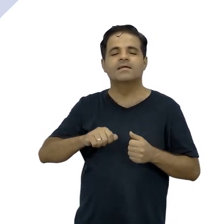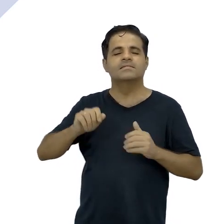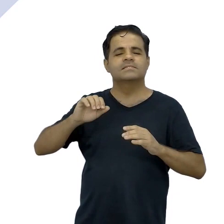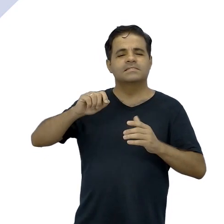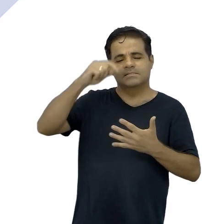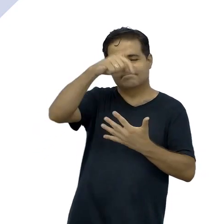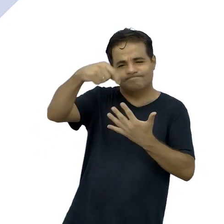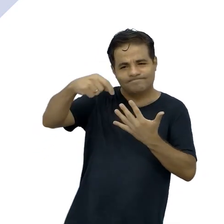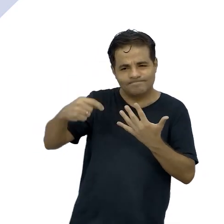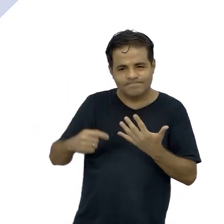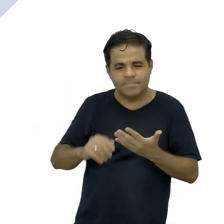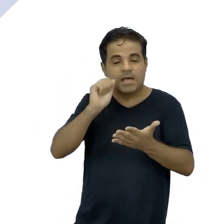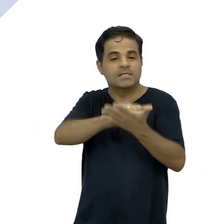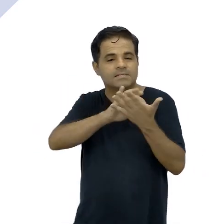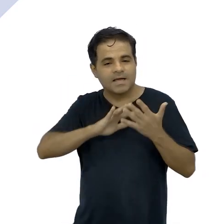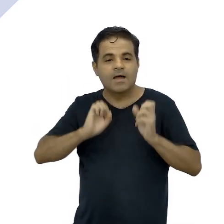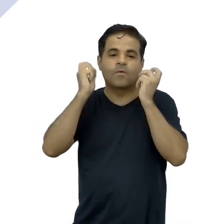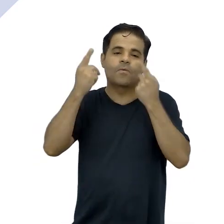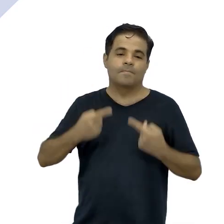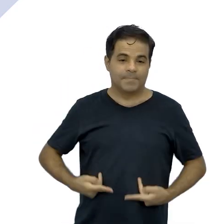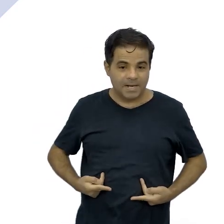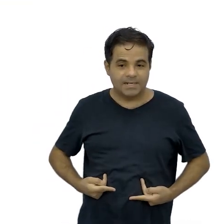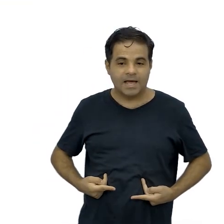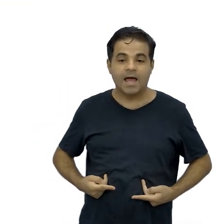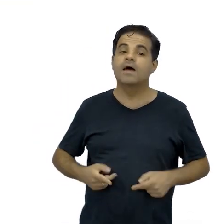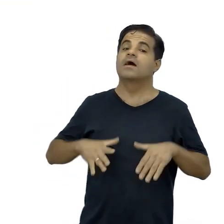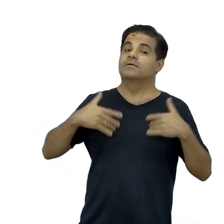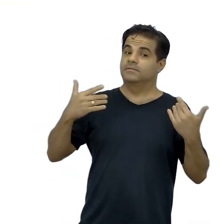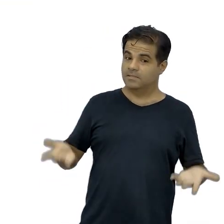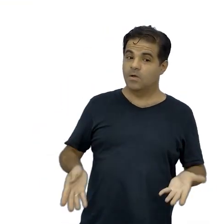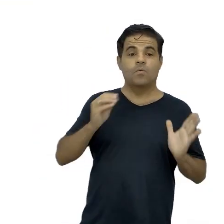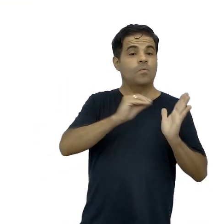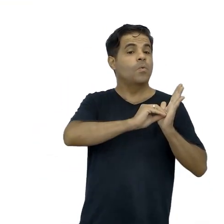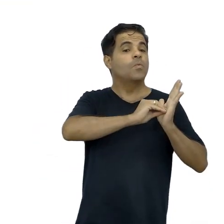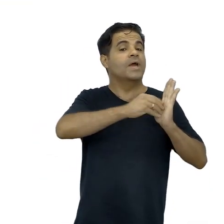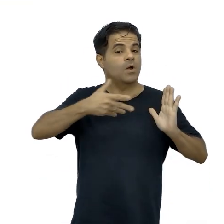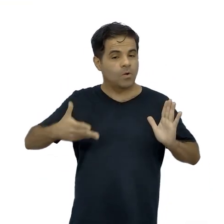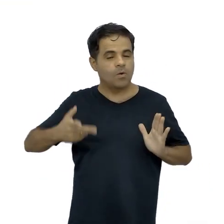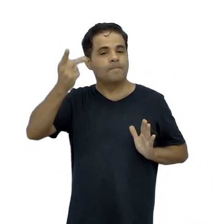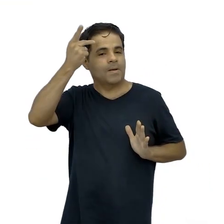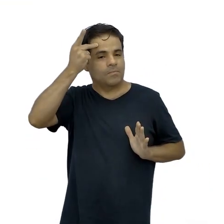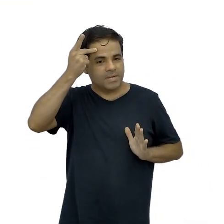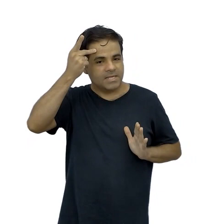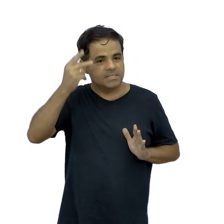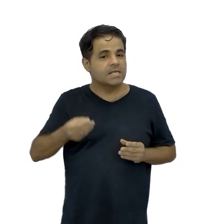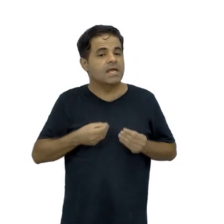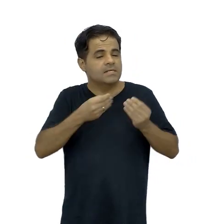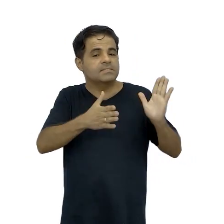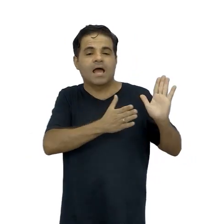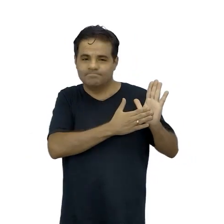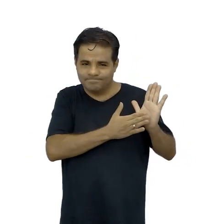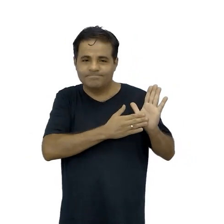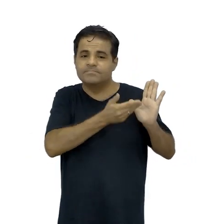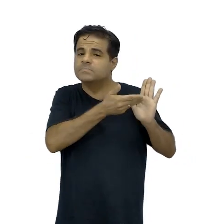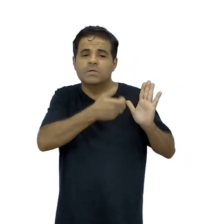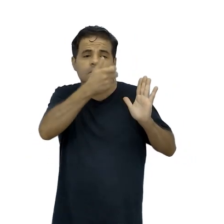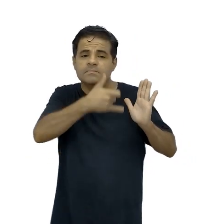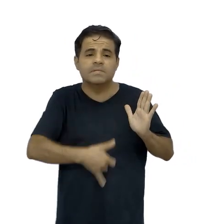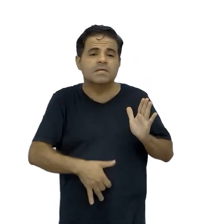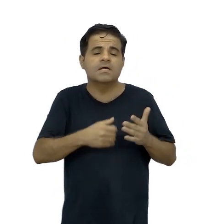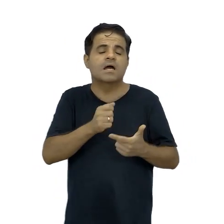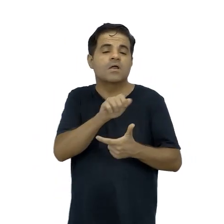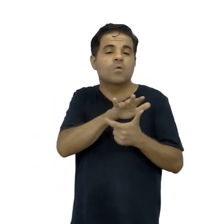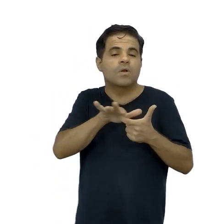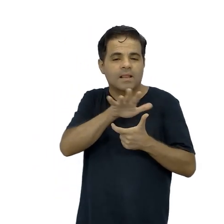esferas da atividade humana. Então, o currículo paulista está preconizando essa questão do letramento